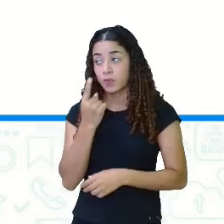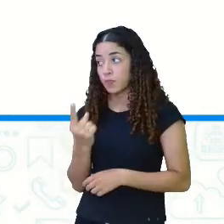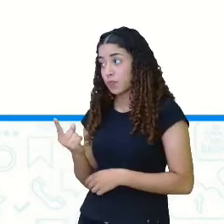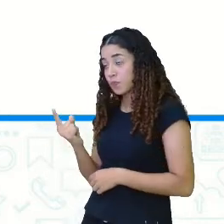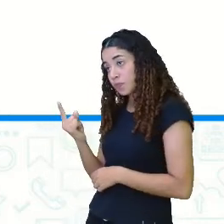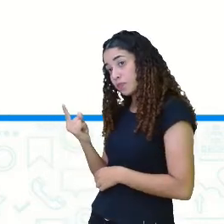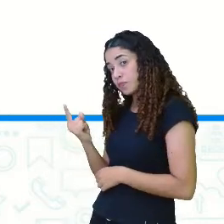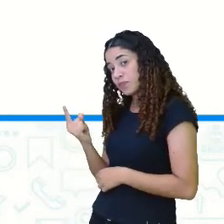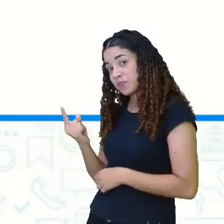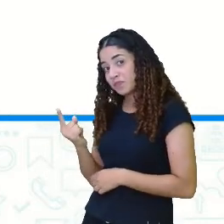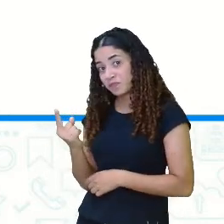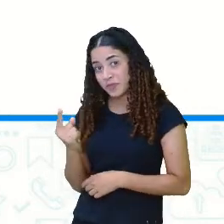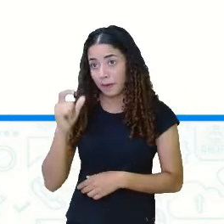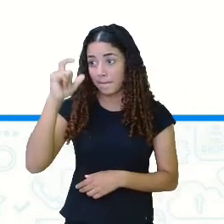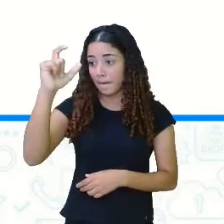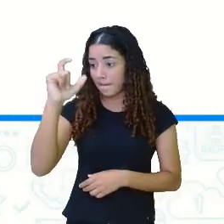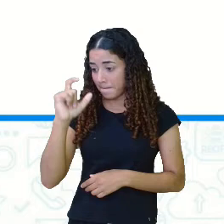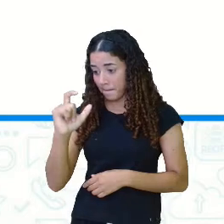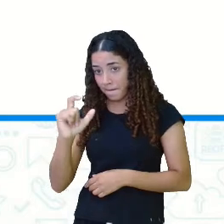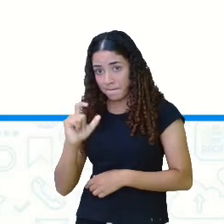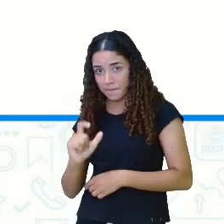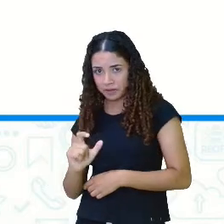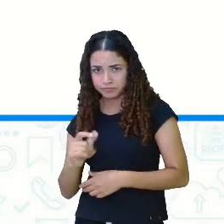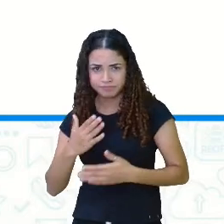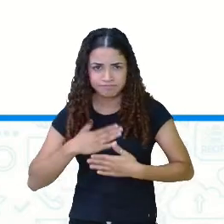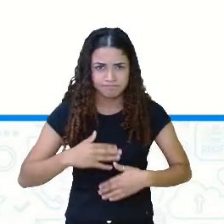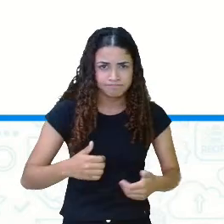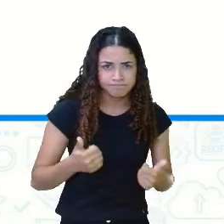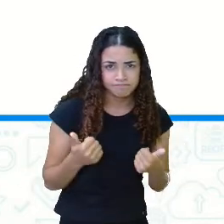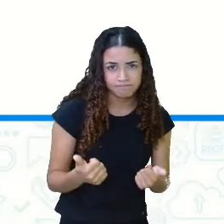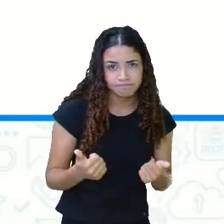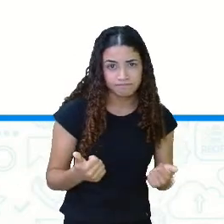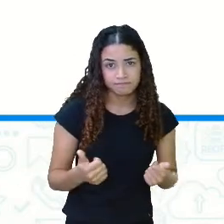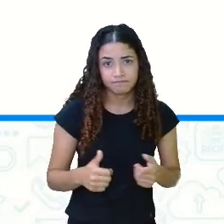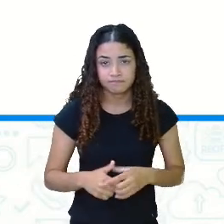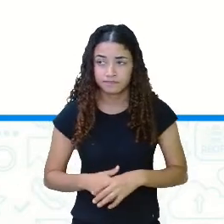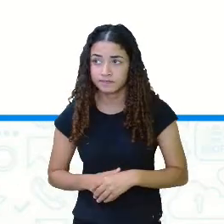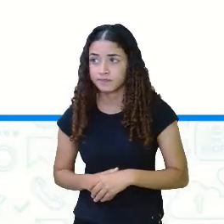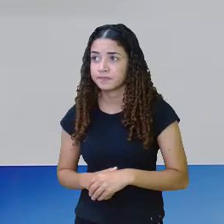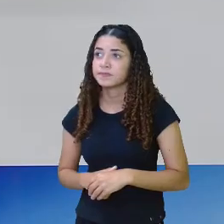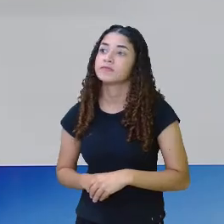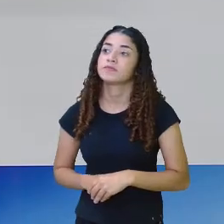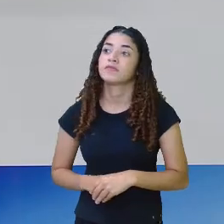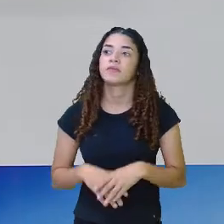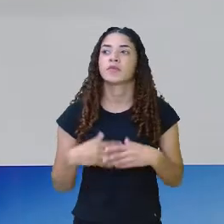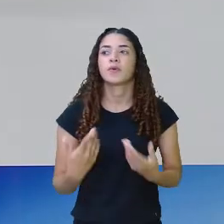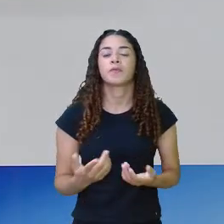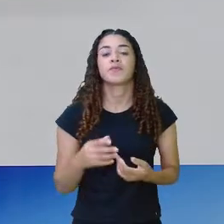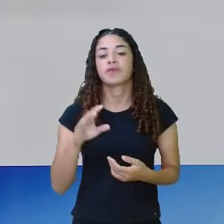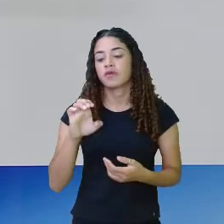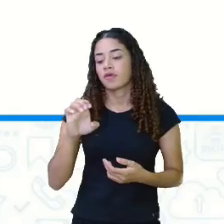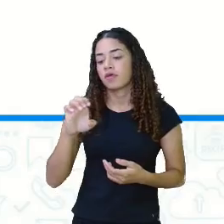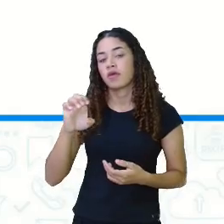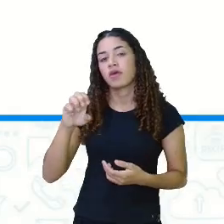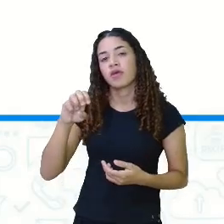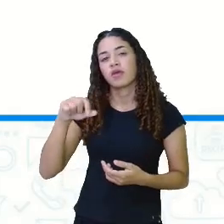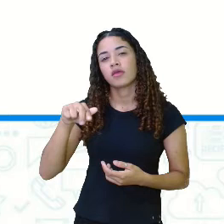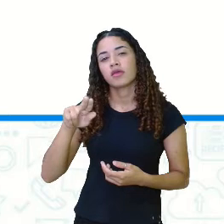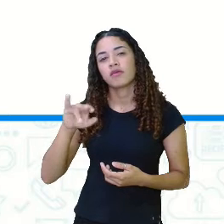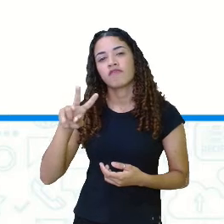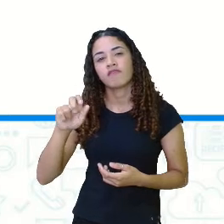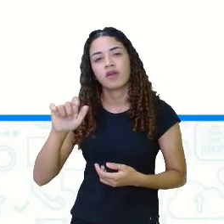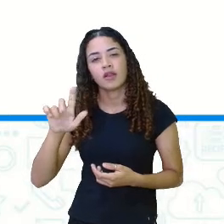e igualdade. Tranquilo até aí? A ideia de equivalência consiste